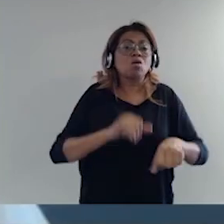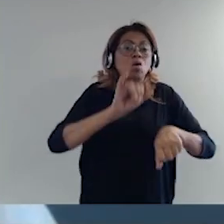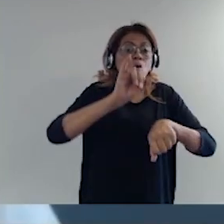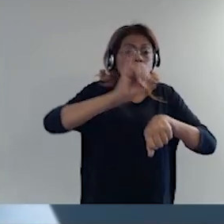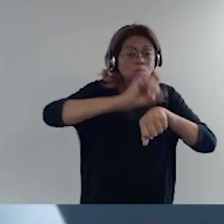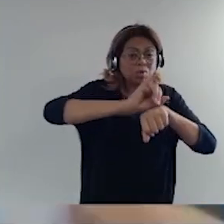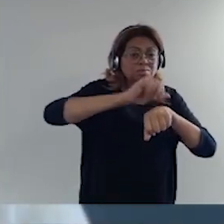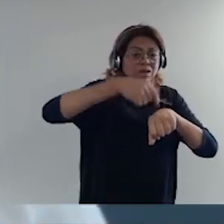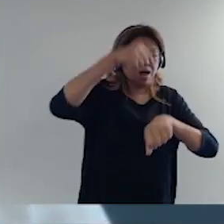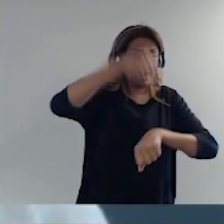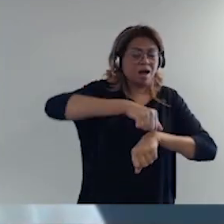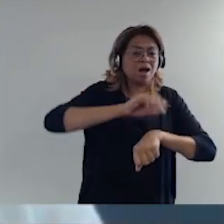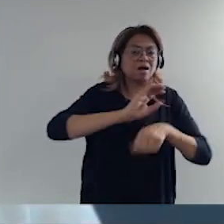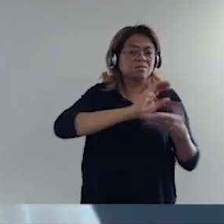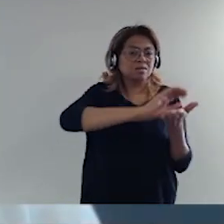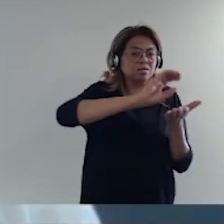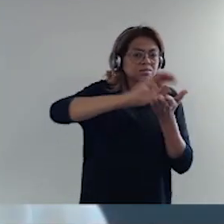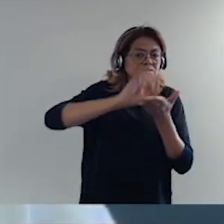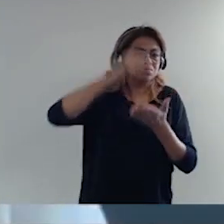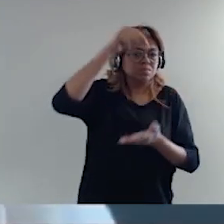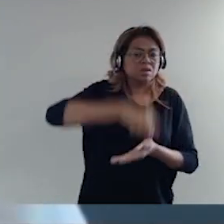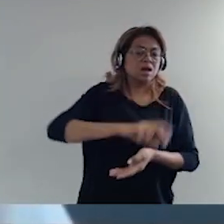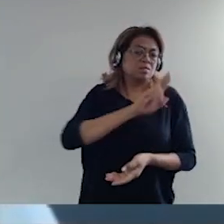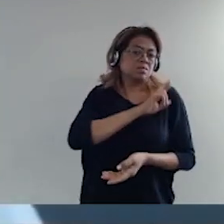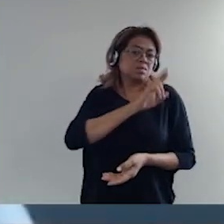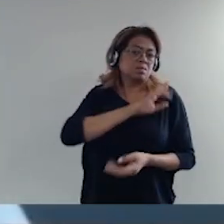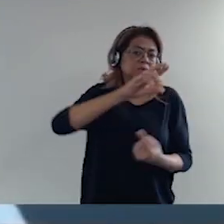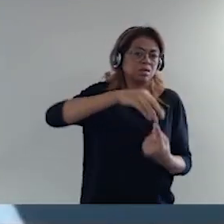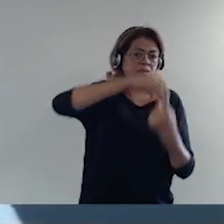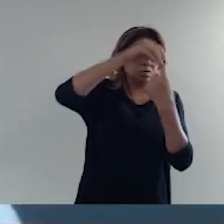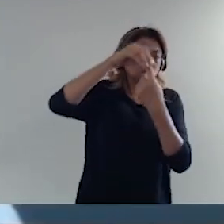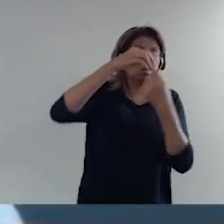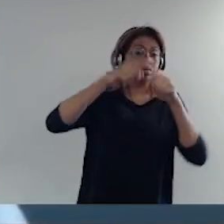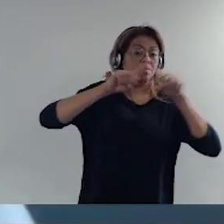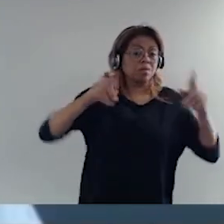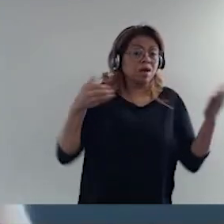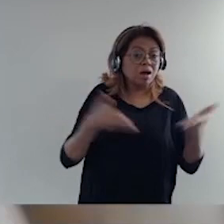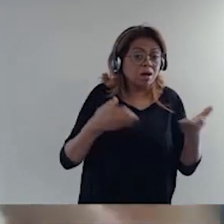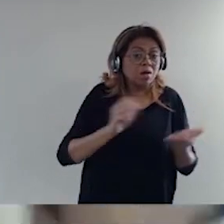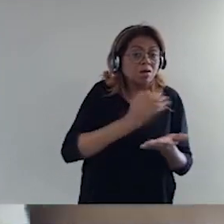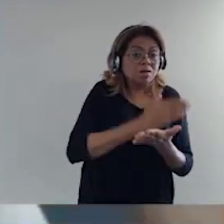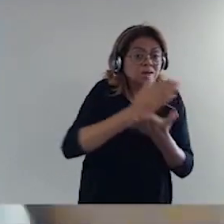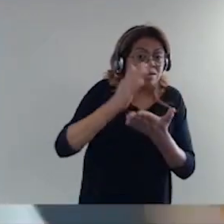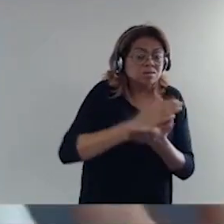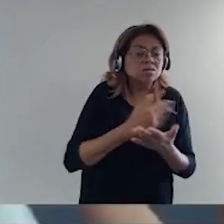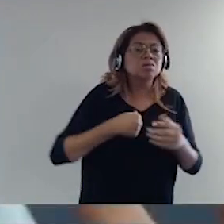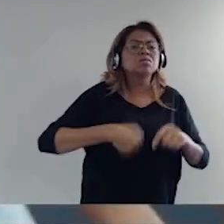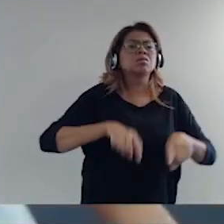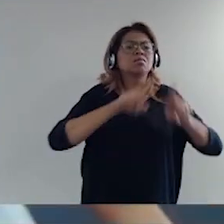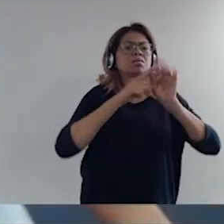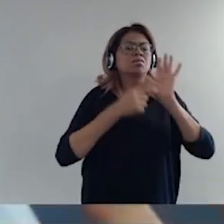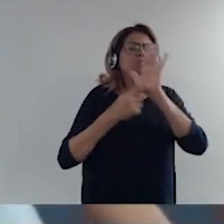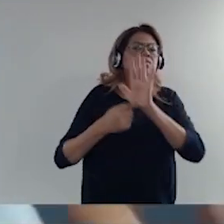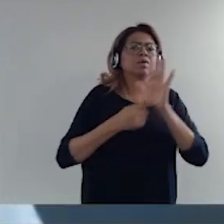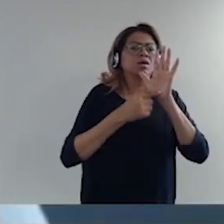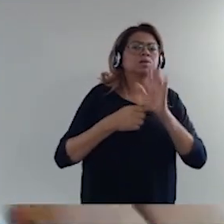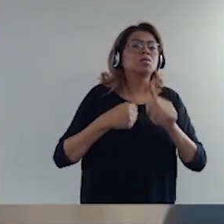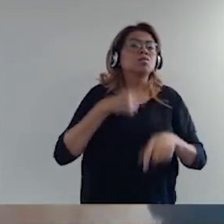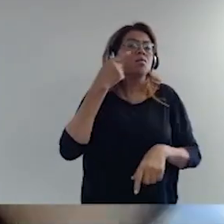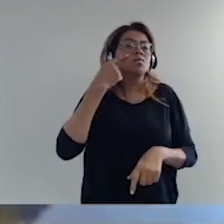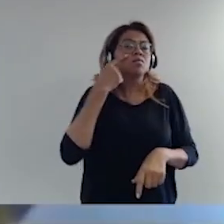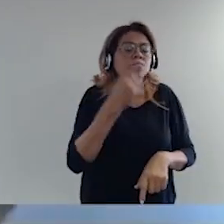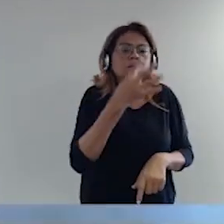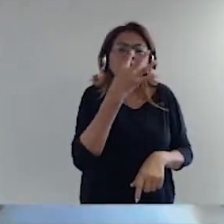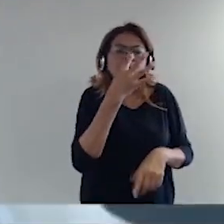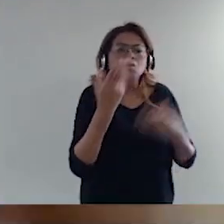de despesas e centralização de receitas. E hoje resta nos perguntar o que esse federalismo proporcionou,